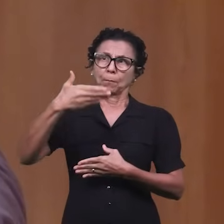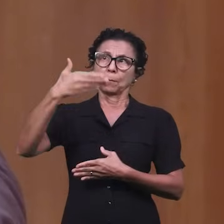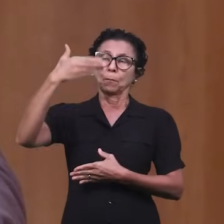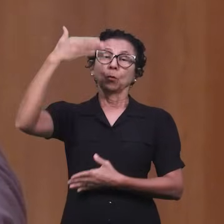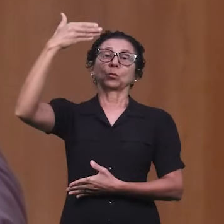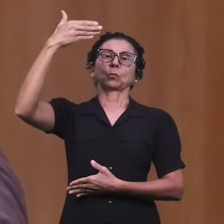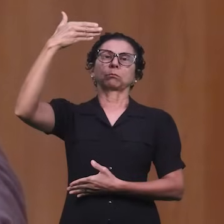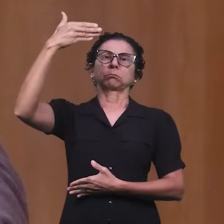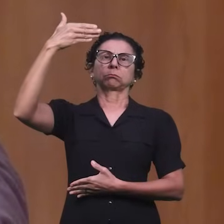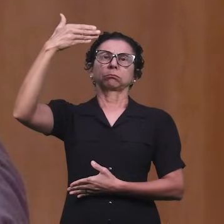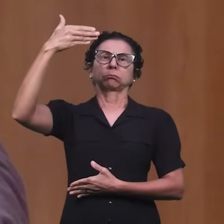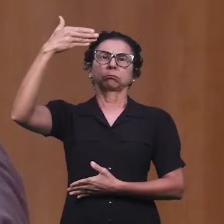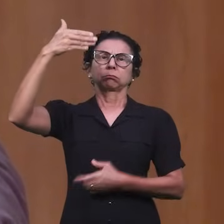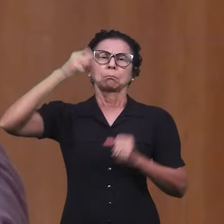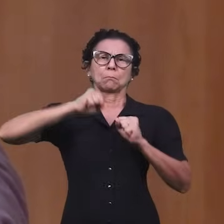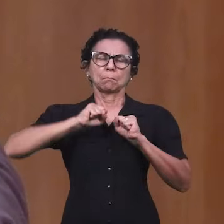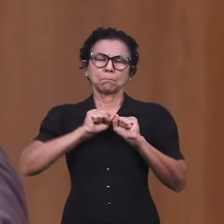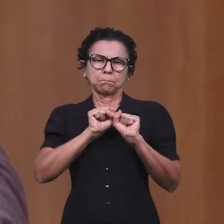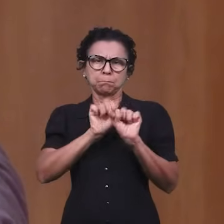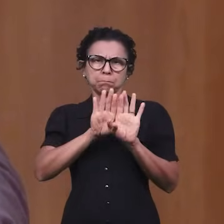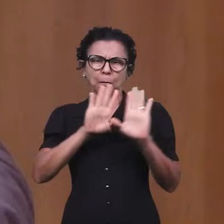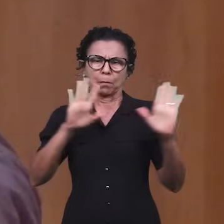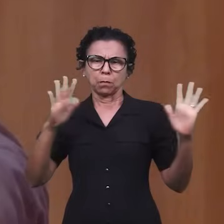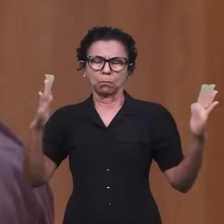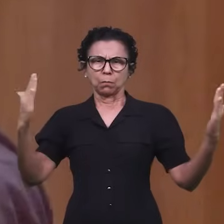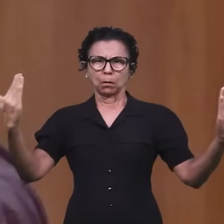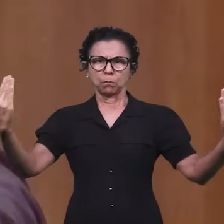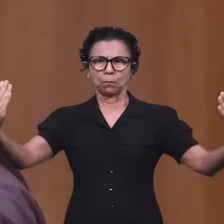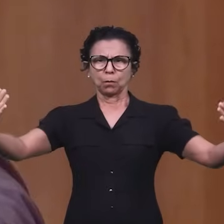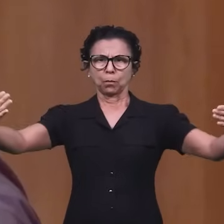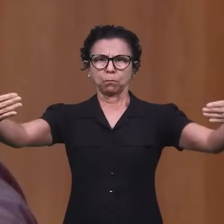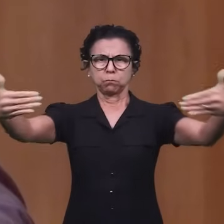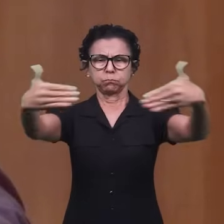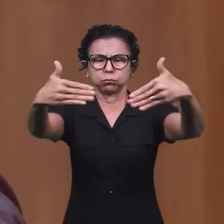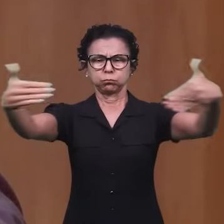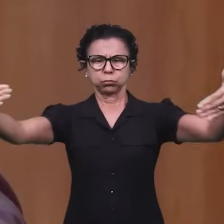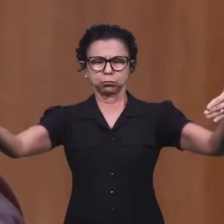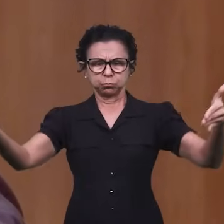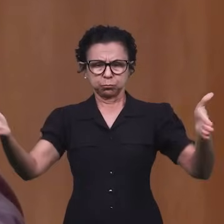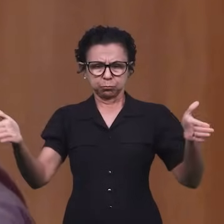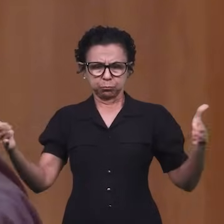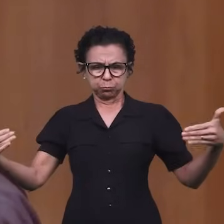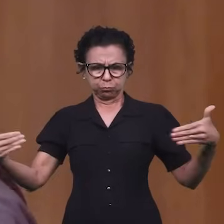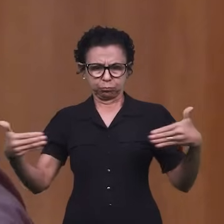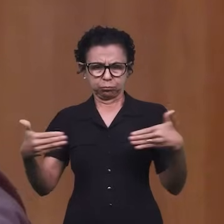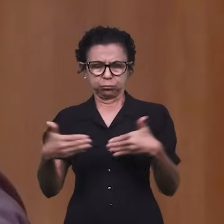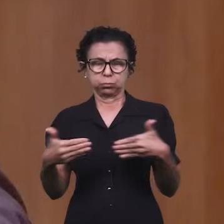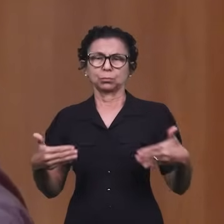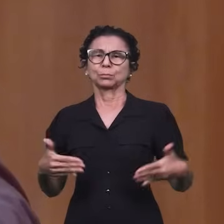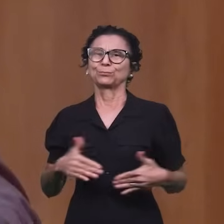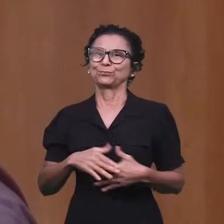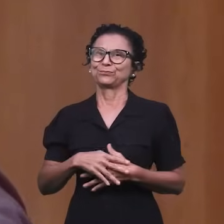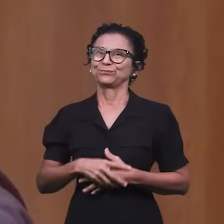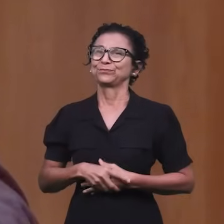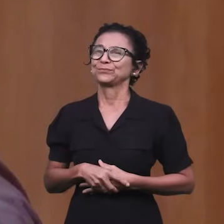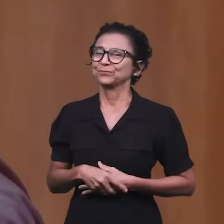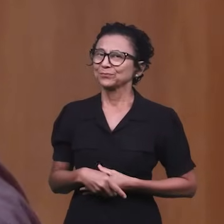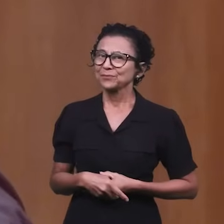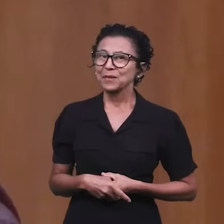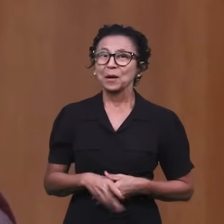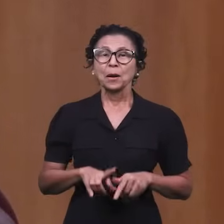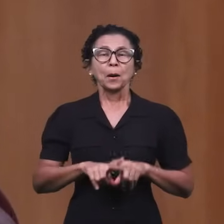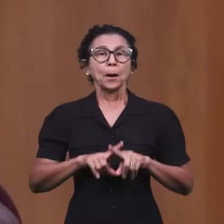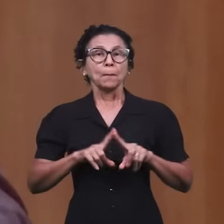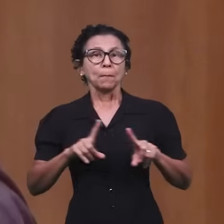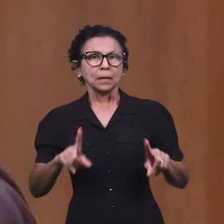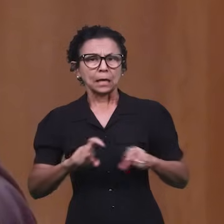nesse momento. E eles não foram capazes de impedir que Raabe ouvisse a